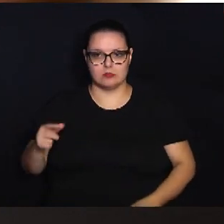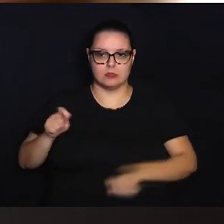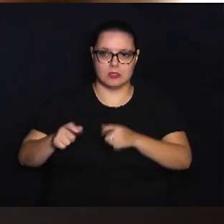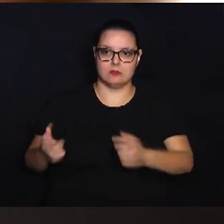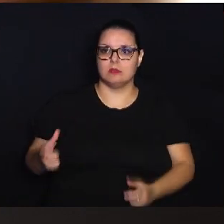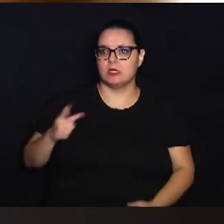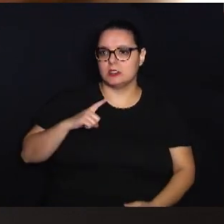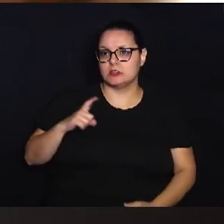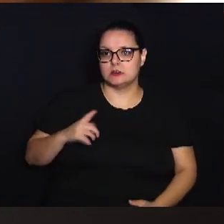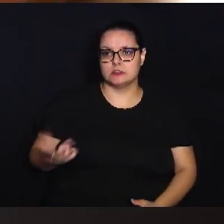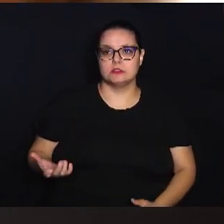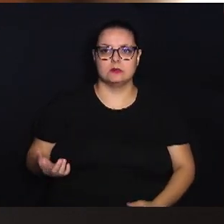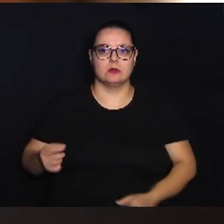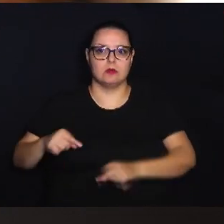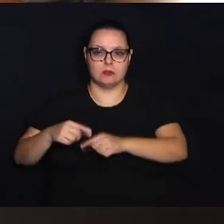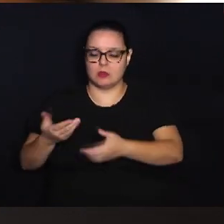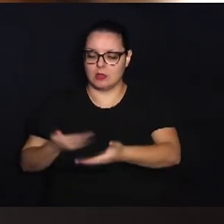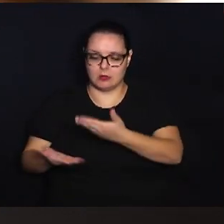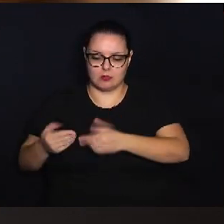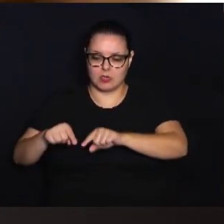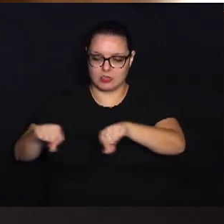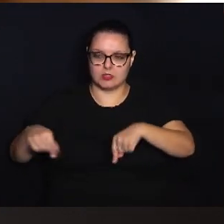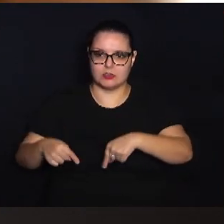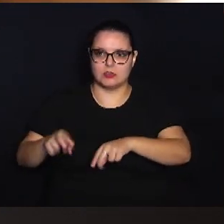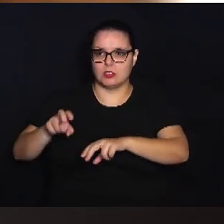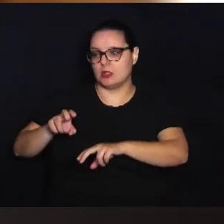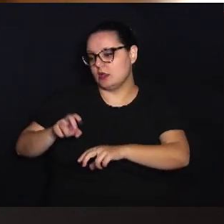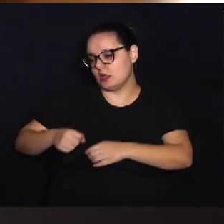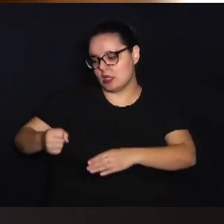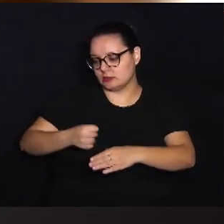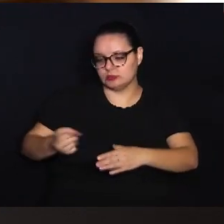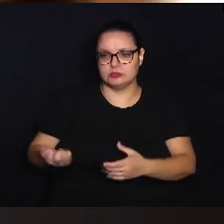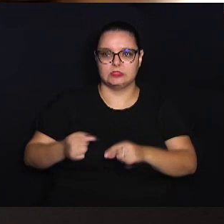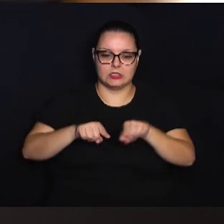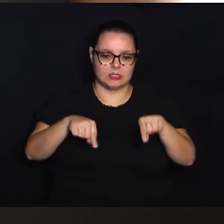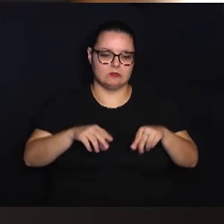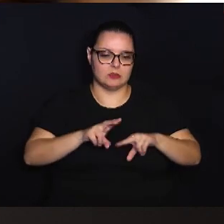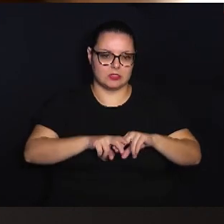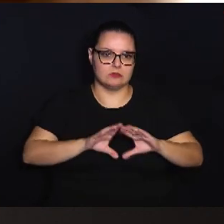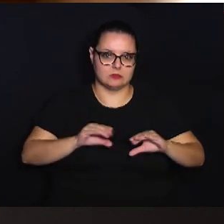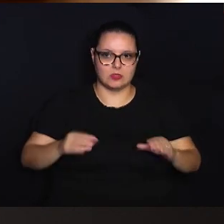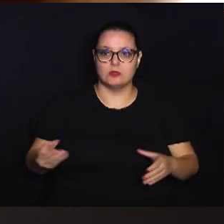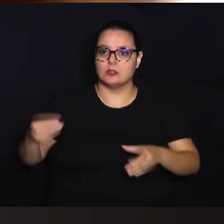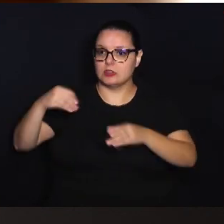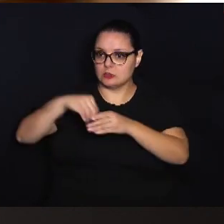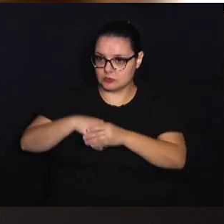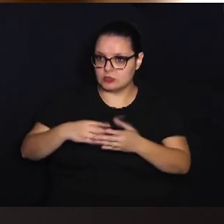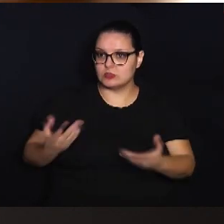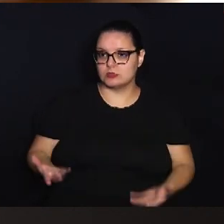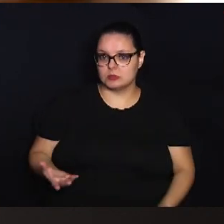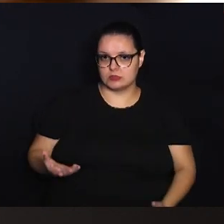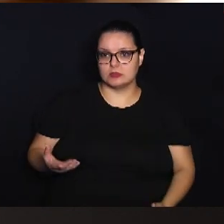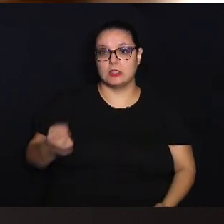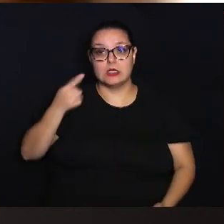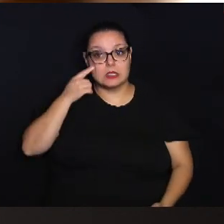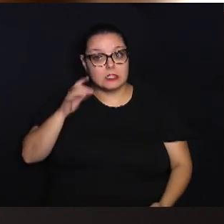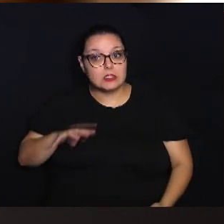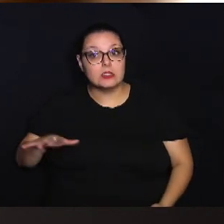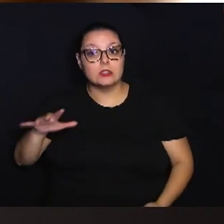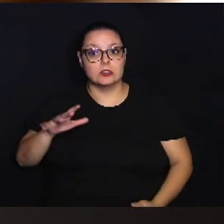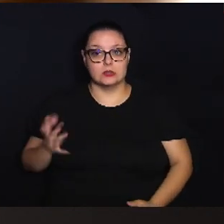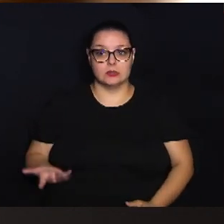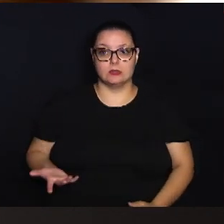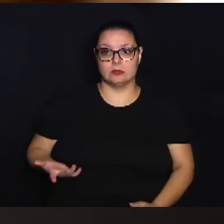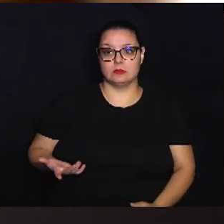pessoa, mas você tem, por exemplo, você compartilha a cozinha, você compartilha a sala de estar, o que já está embutido, né, no design, na